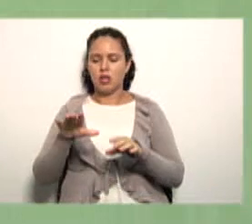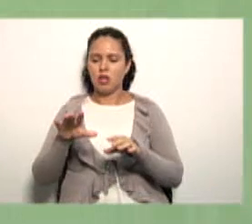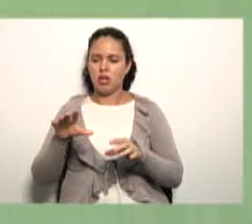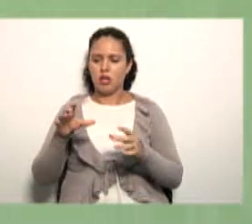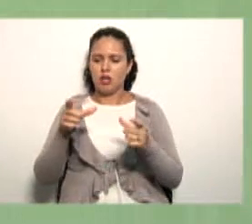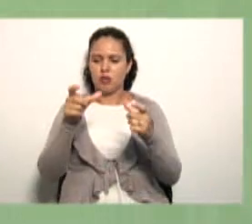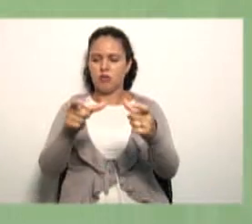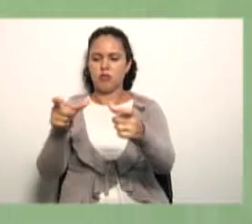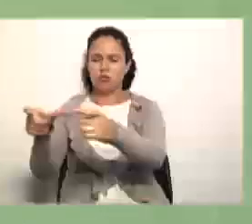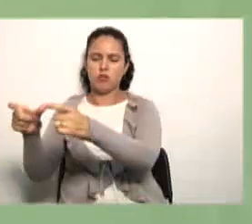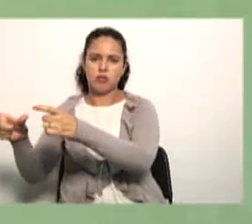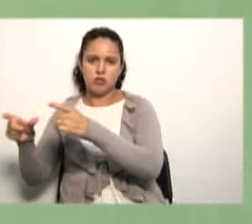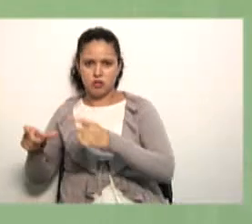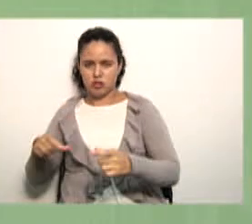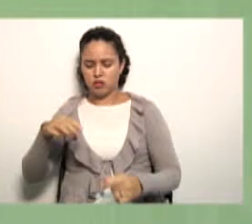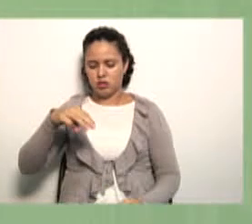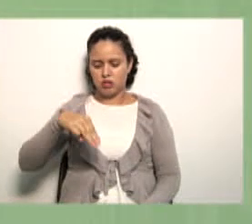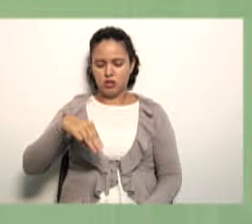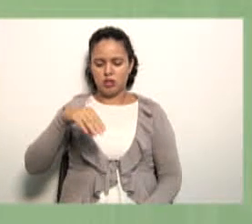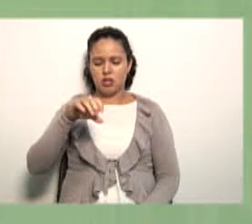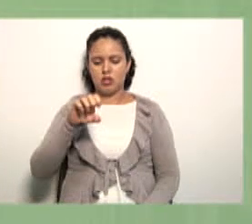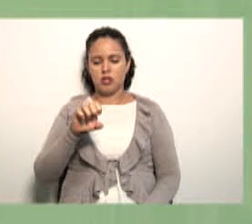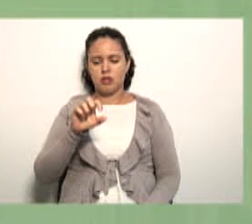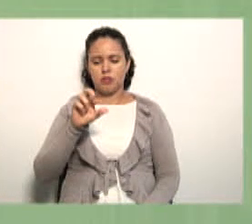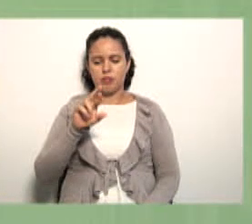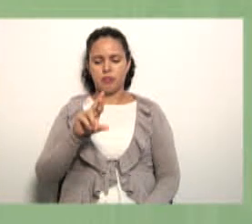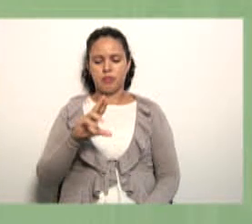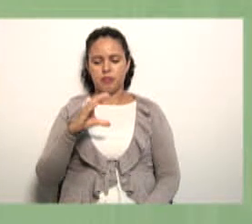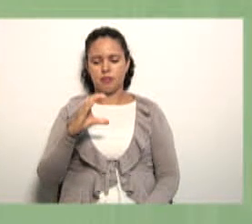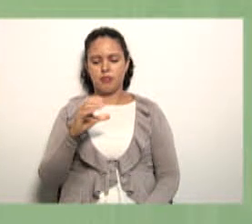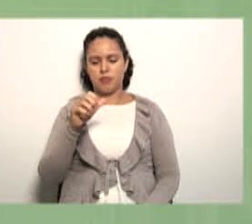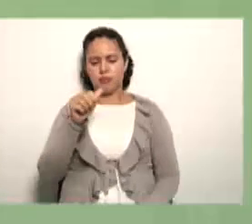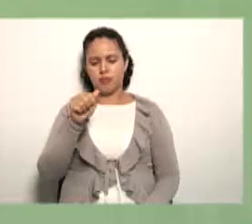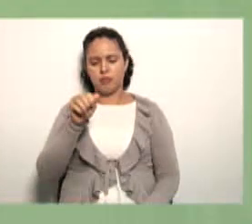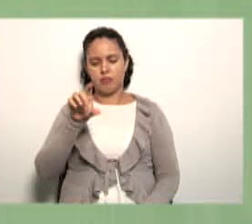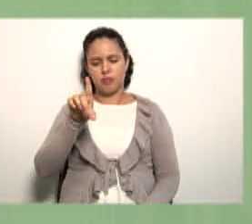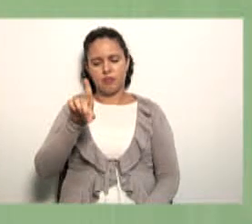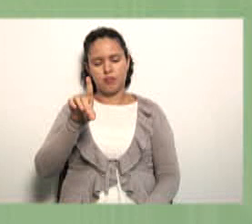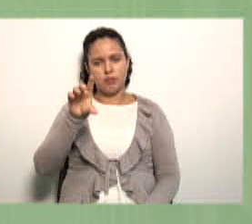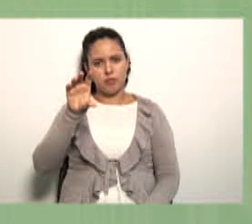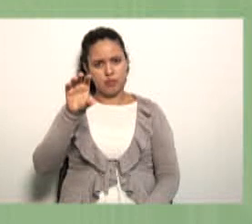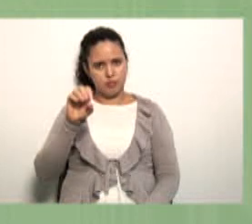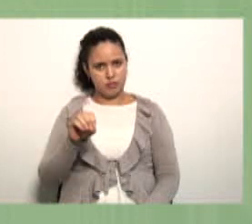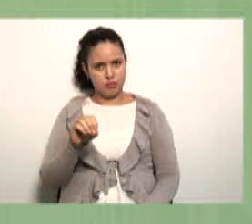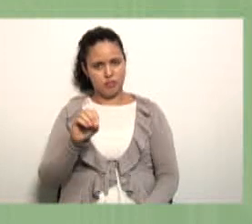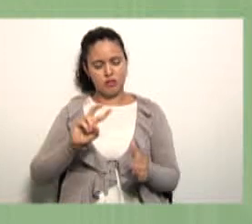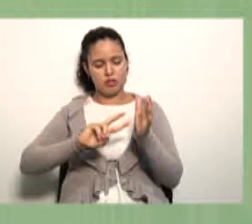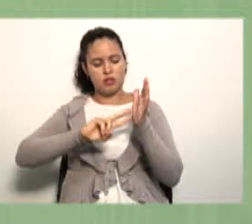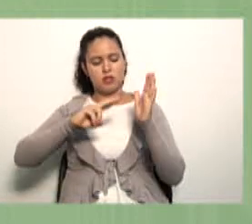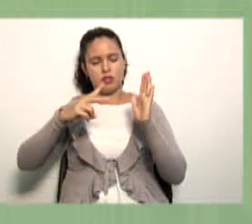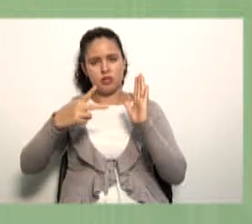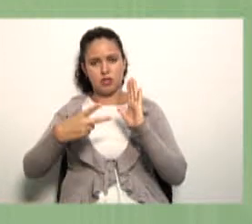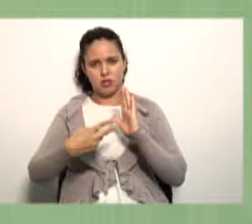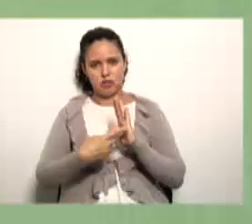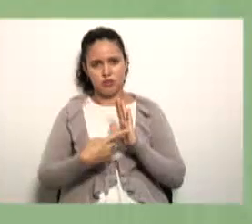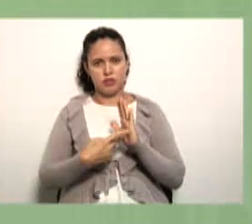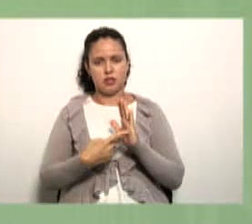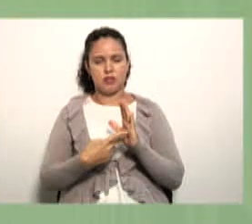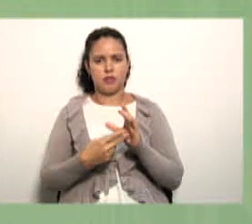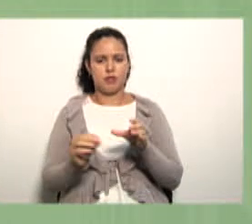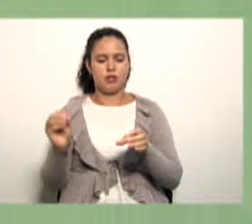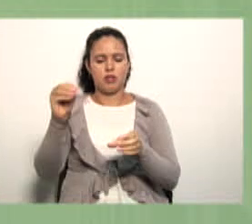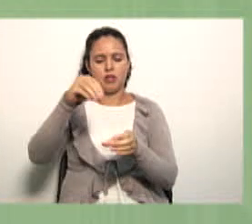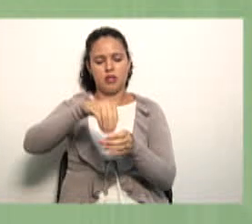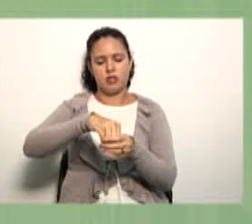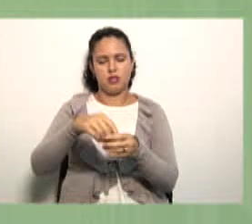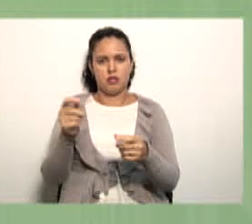tem um significado muito importante para essa palavra. A palavra mercado, ela tem um significado próprio dentro da economia. A gente chama de mercado